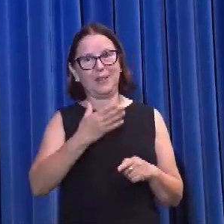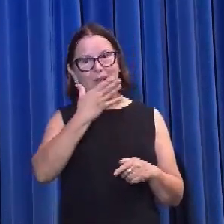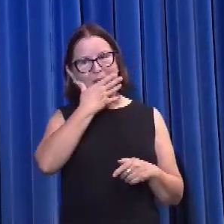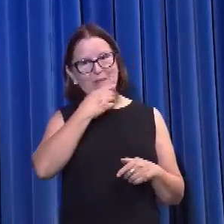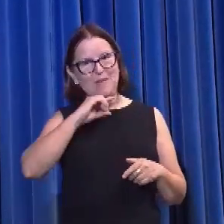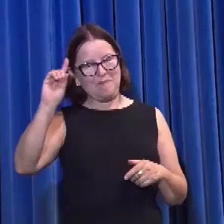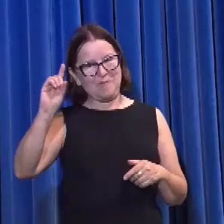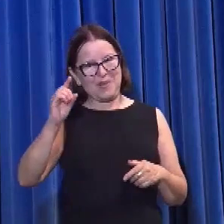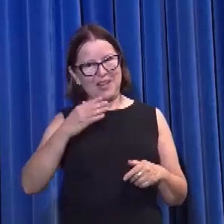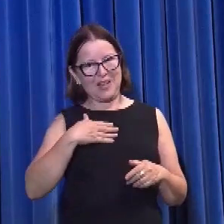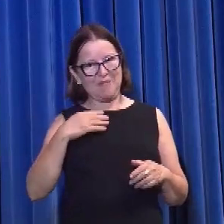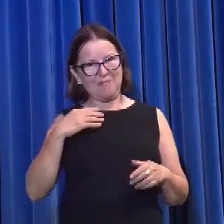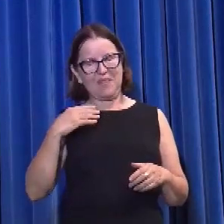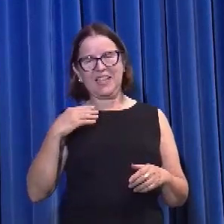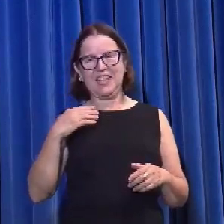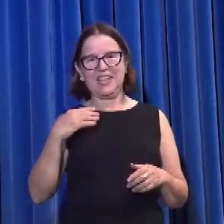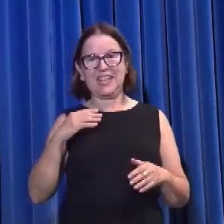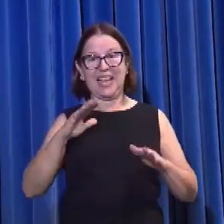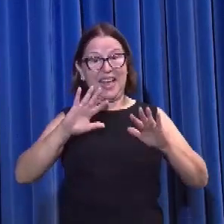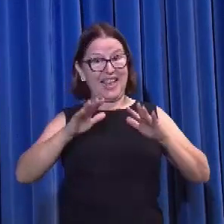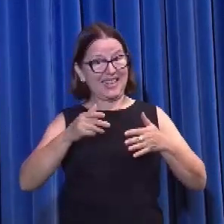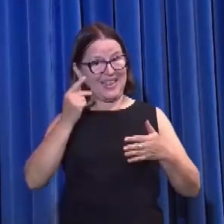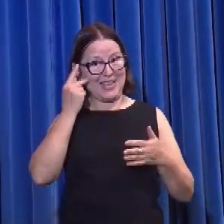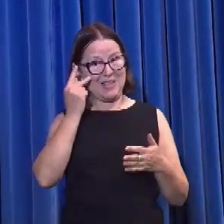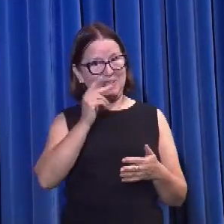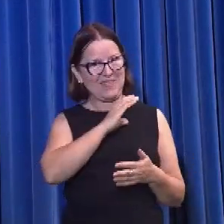para Cristo.